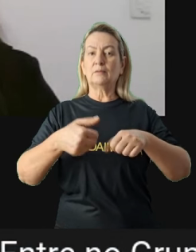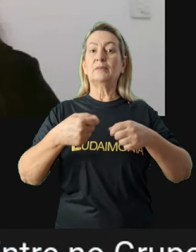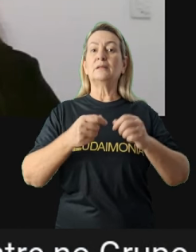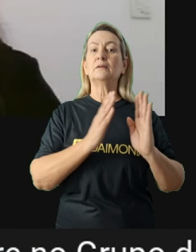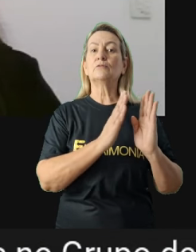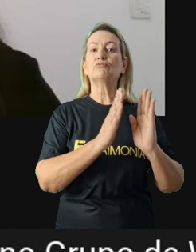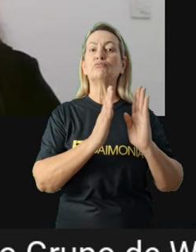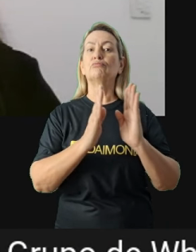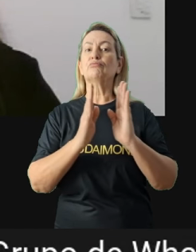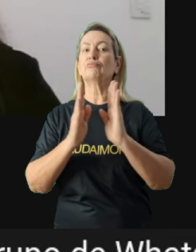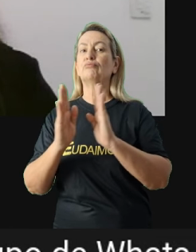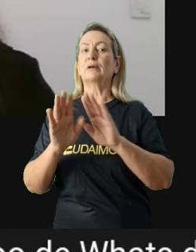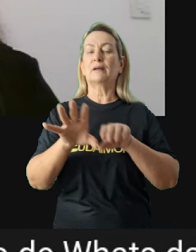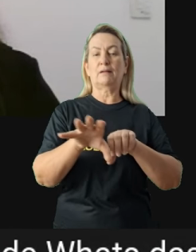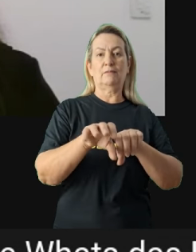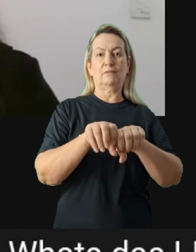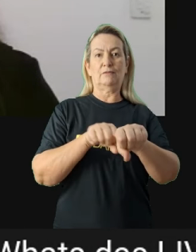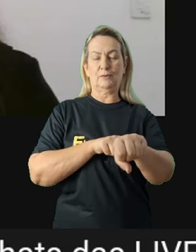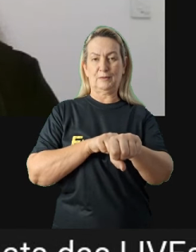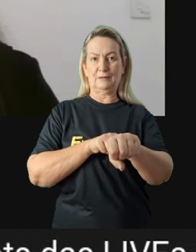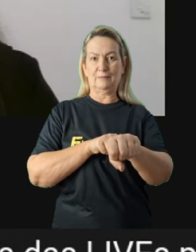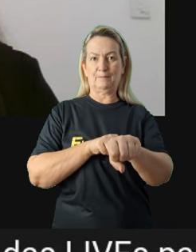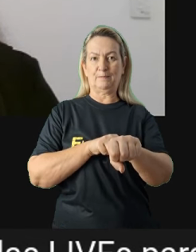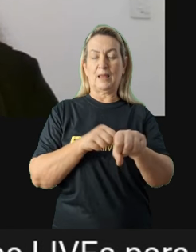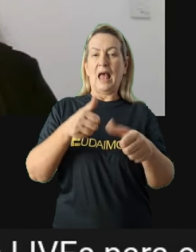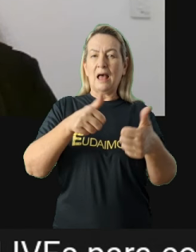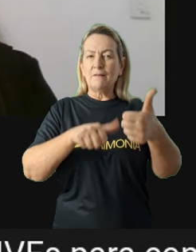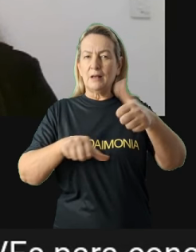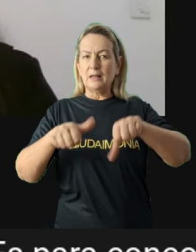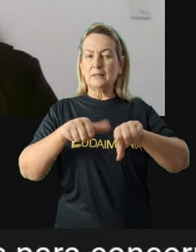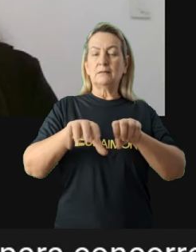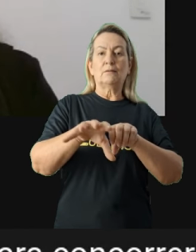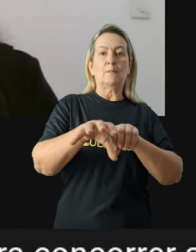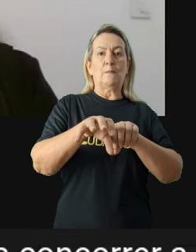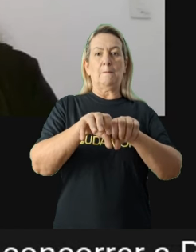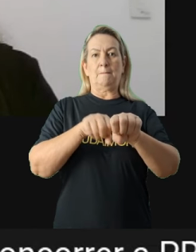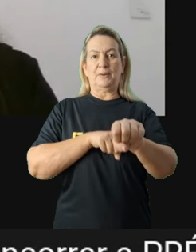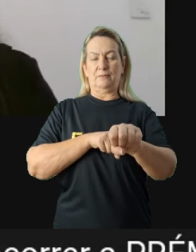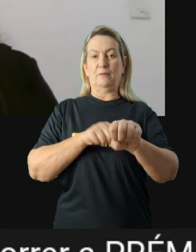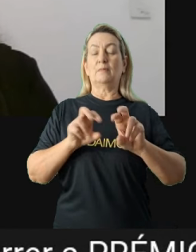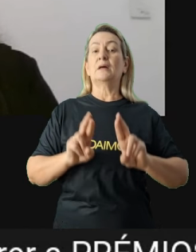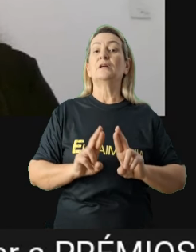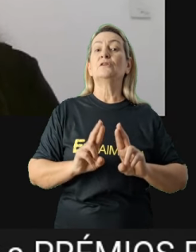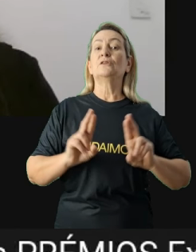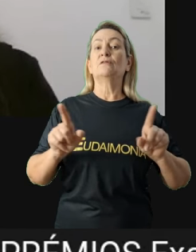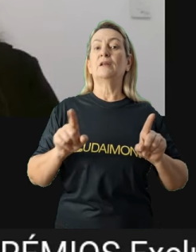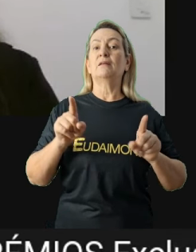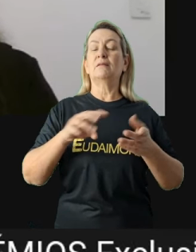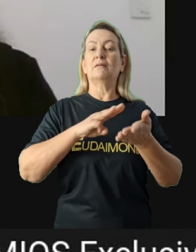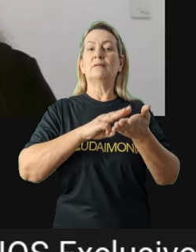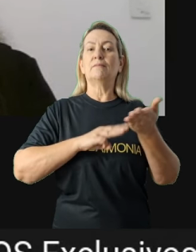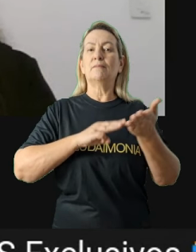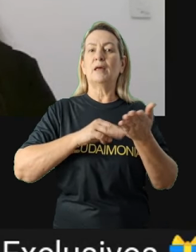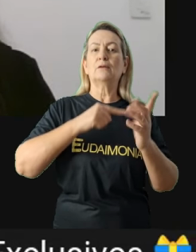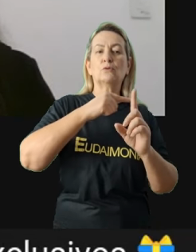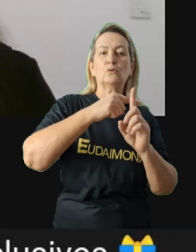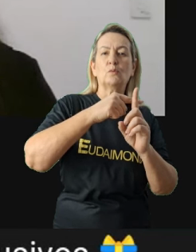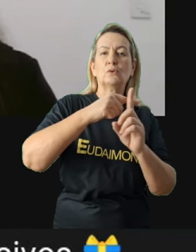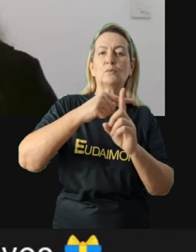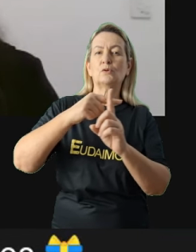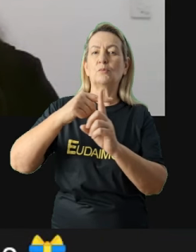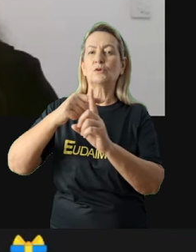avaliação, ele precisa ser, durante a formação, precisa ser um processo de avaliação formativo, né? Se